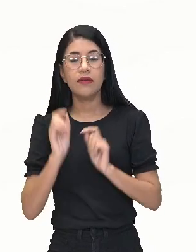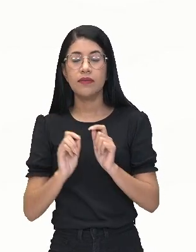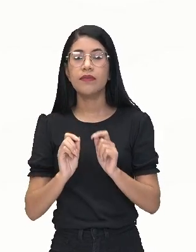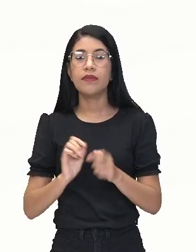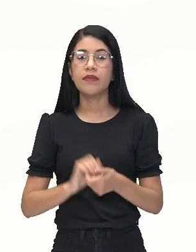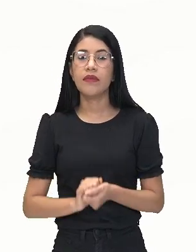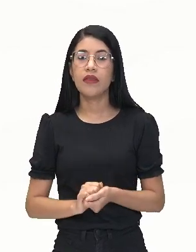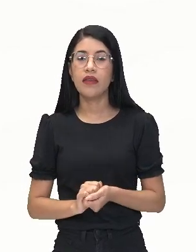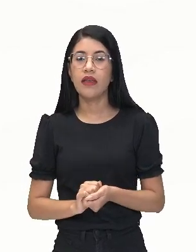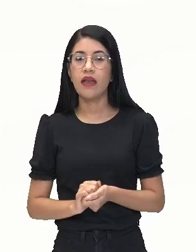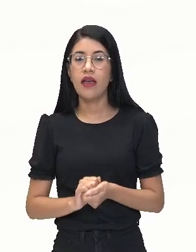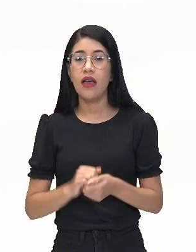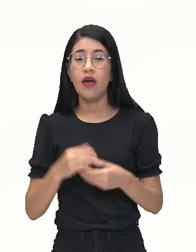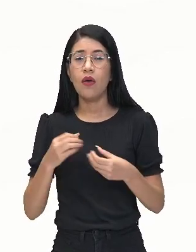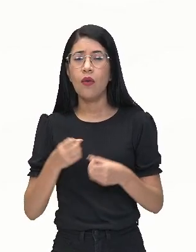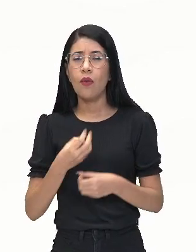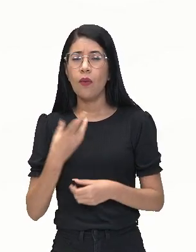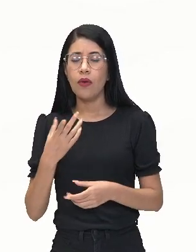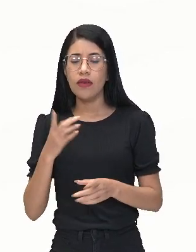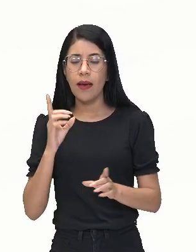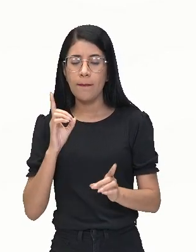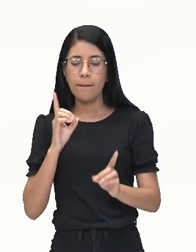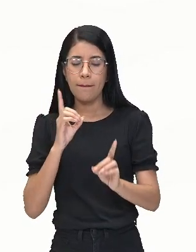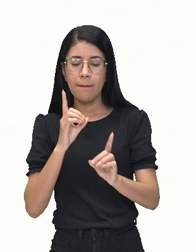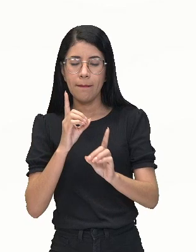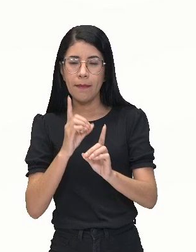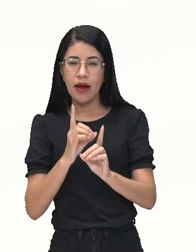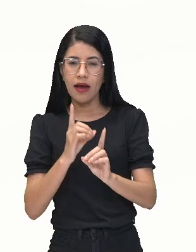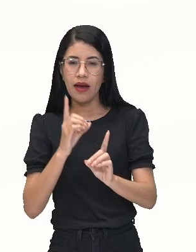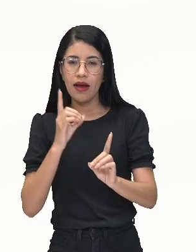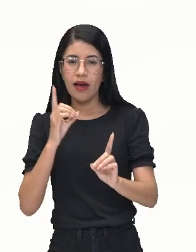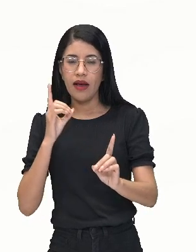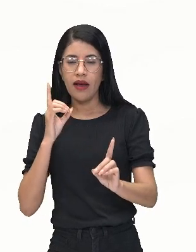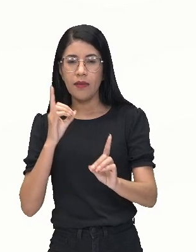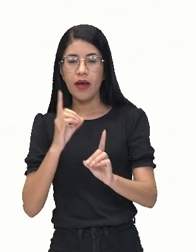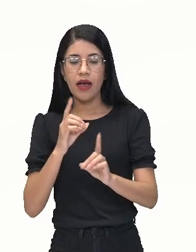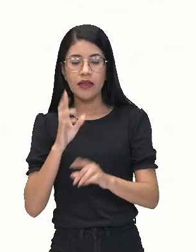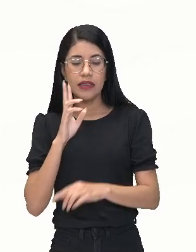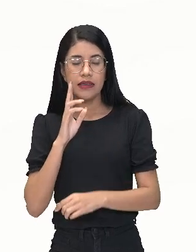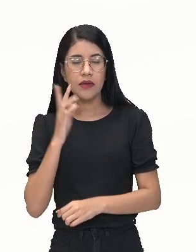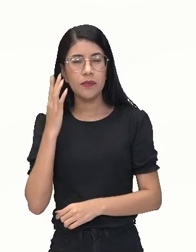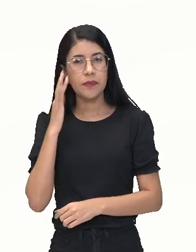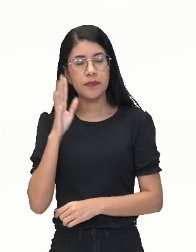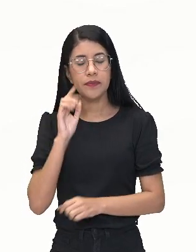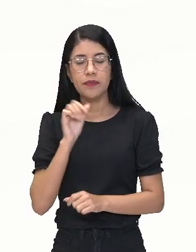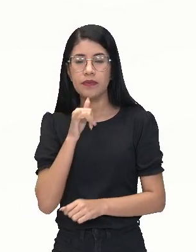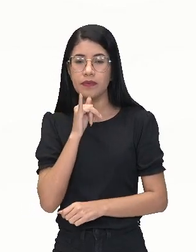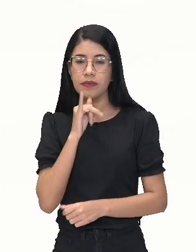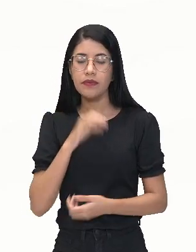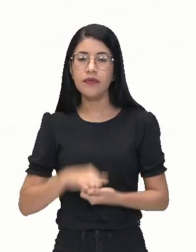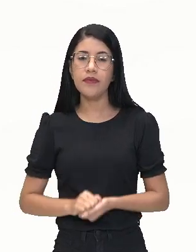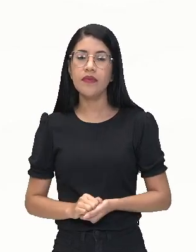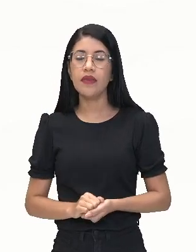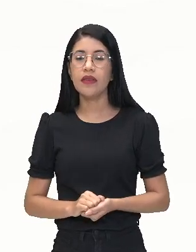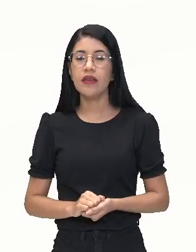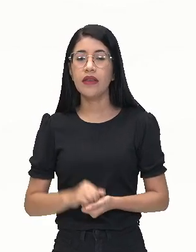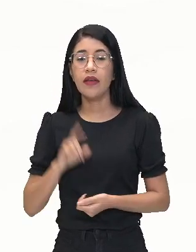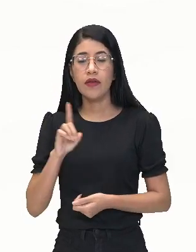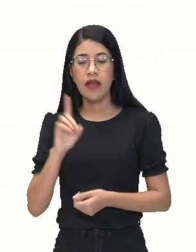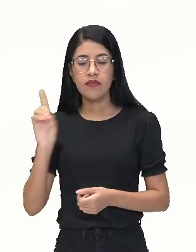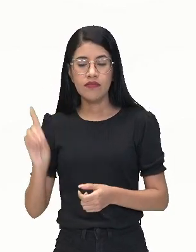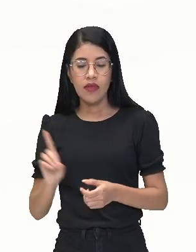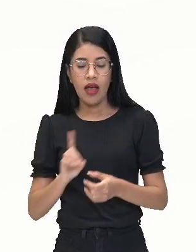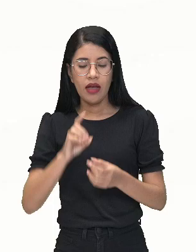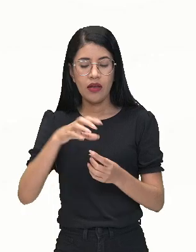o nível de aproximação da visão aérea do mapa. Então imaginem o seguinte, que você suba a bordo de